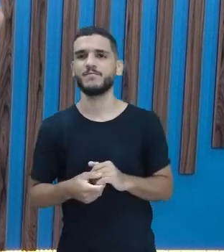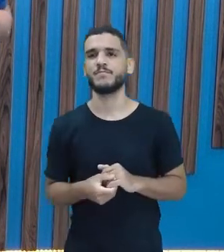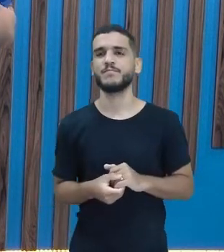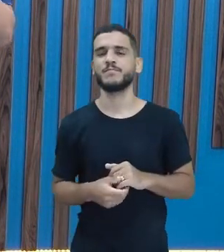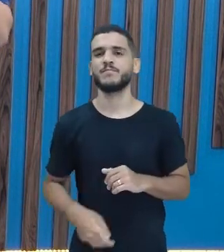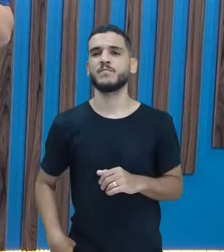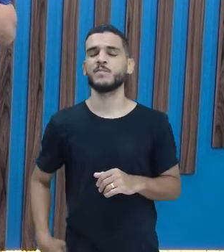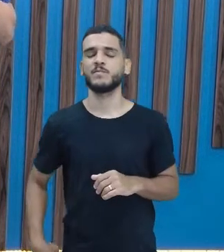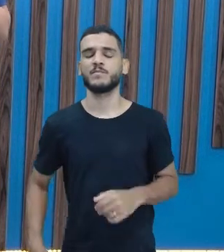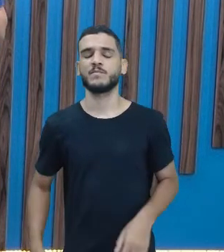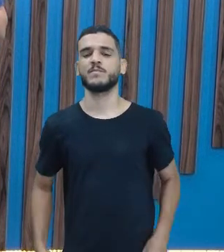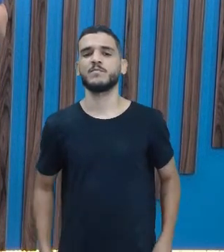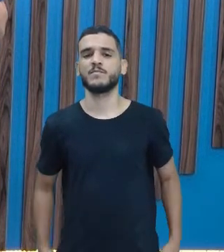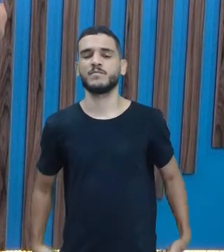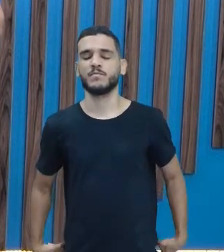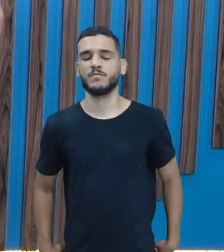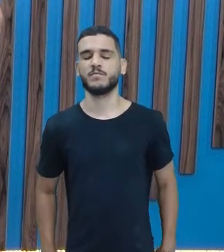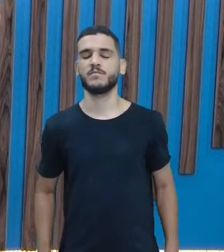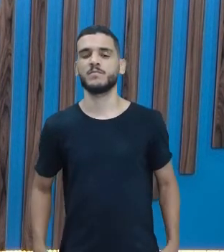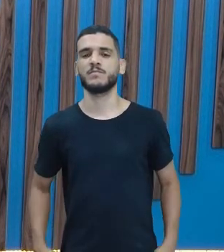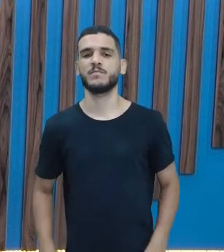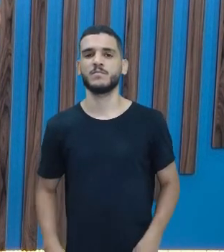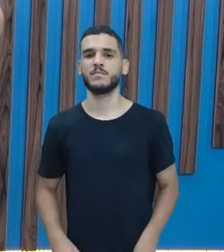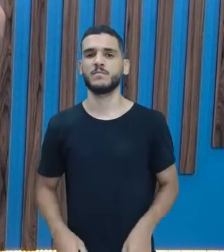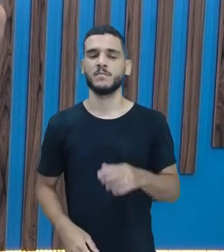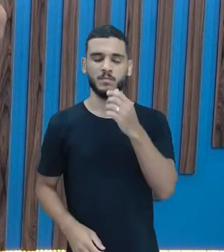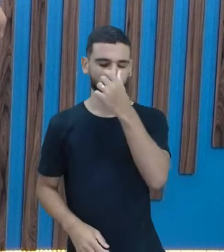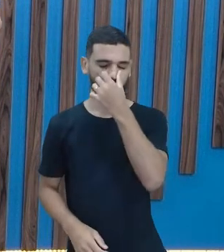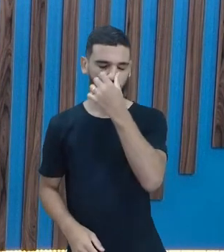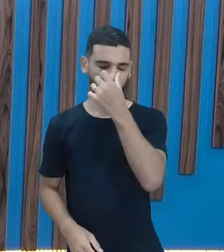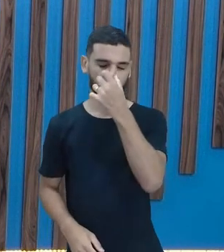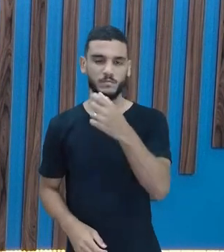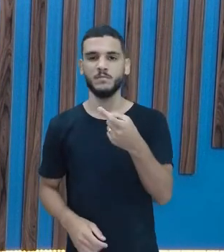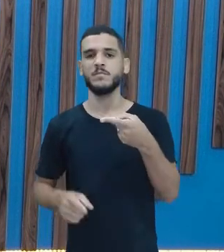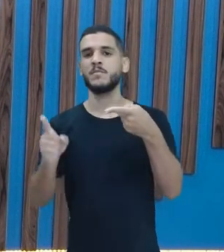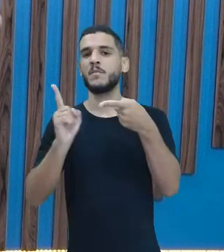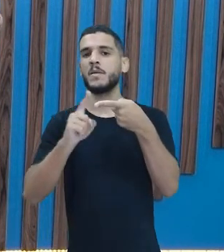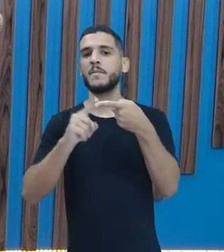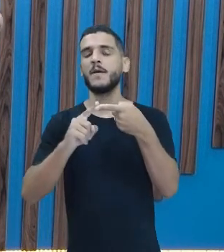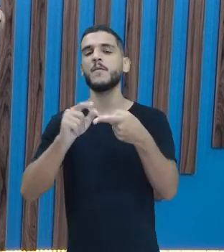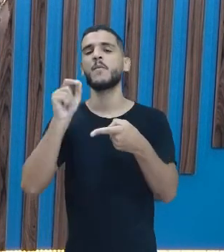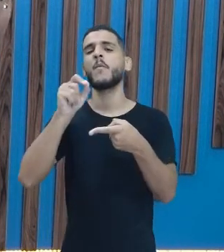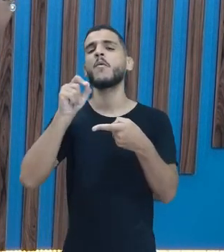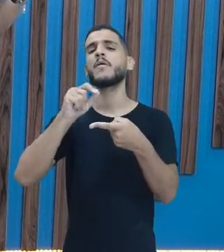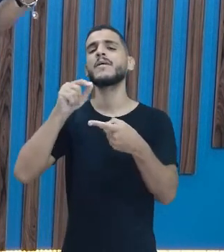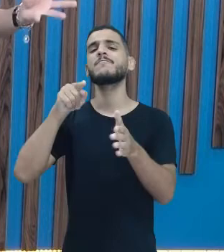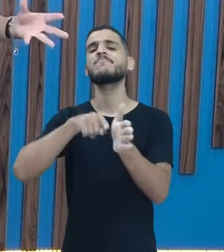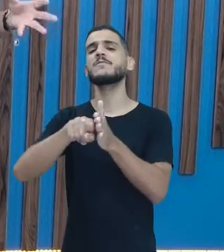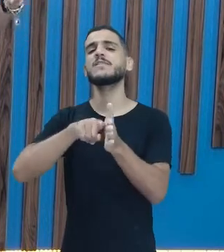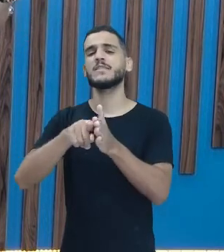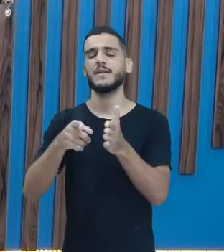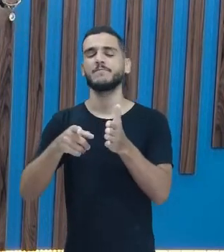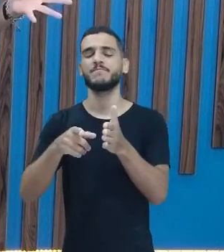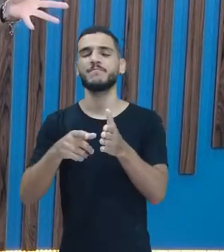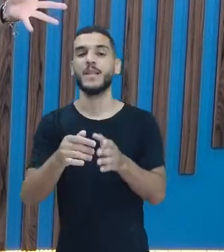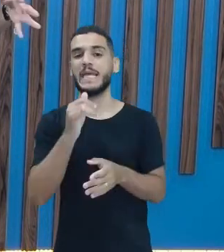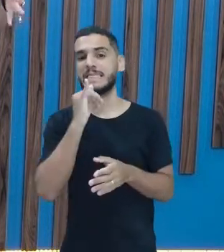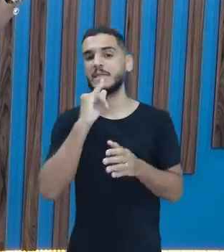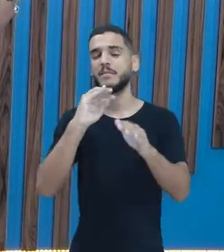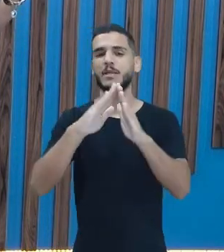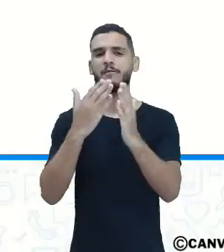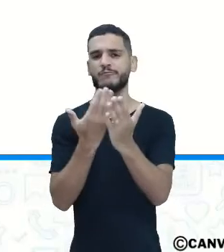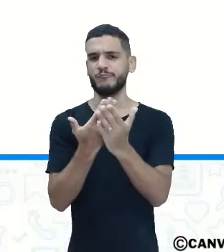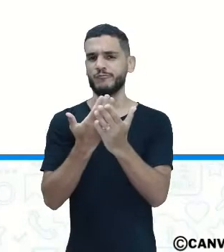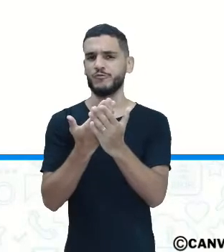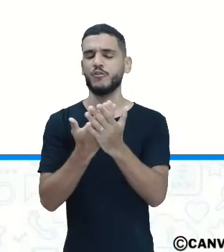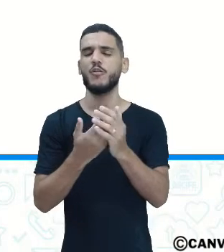lá? O primeiro passo que eu havia comentado era o que será pesquisado. Eu tenho uma situação da escola em que